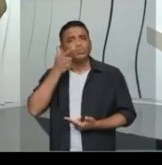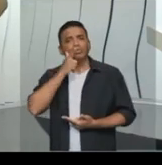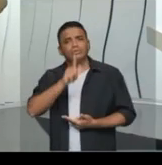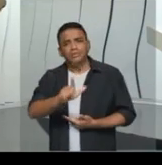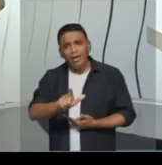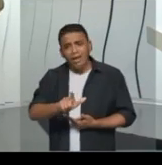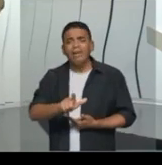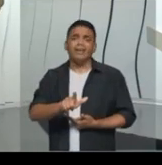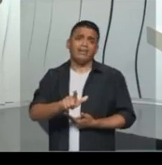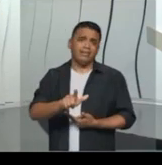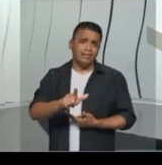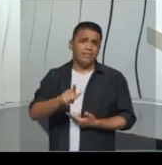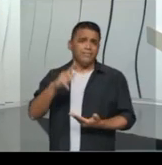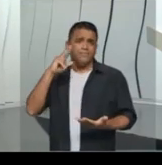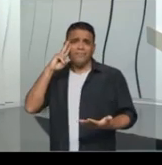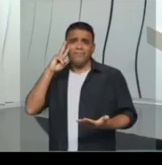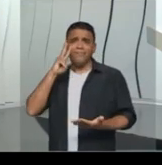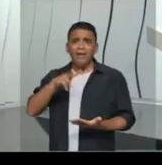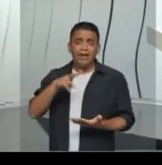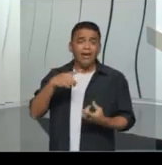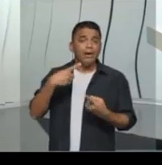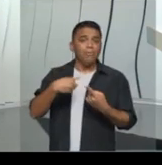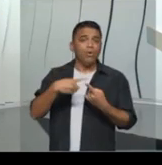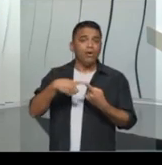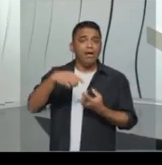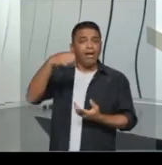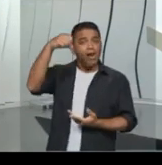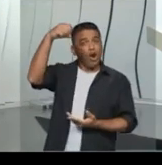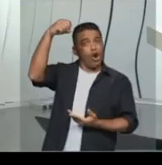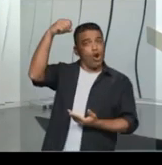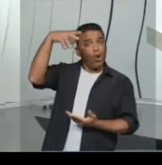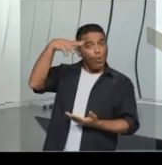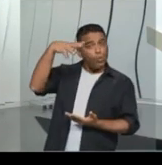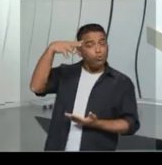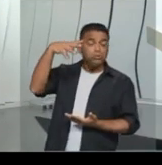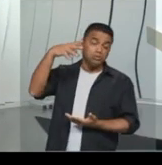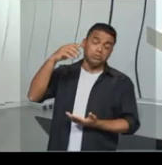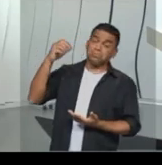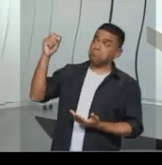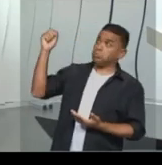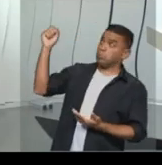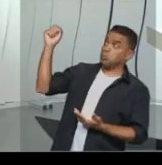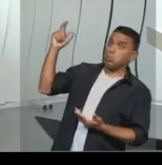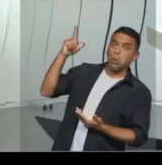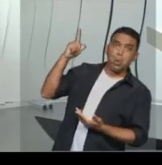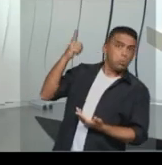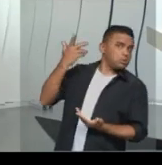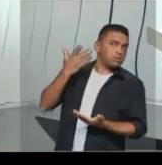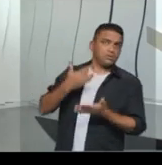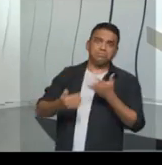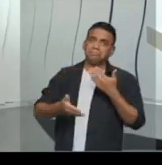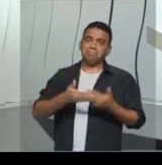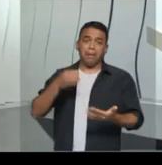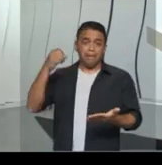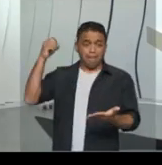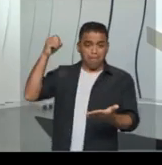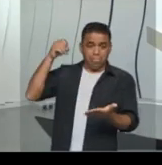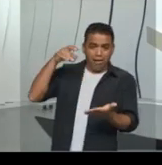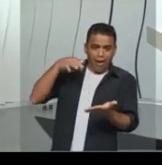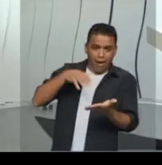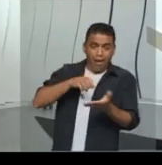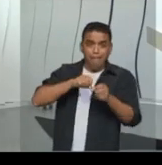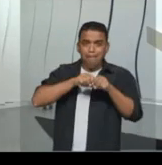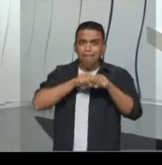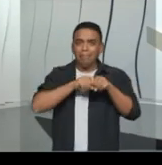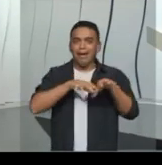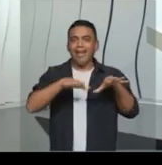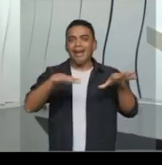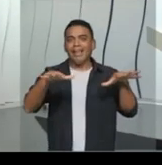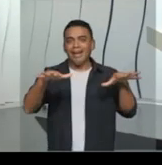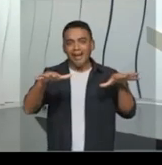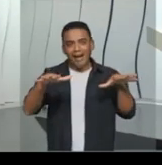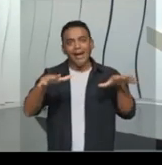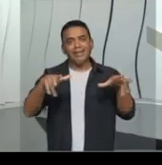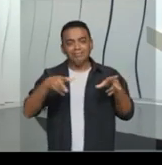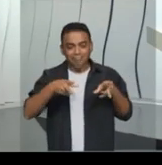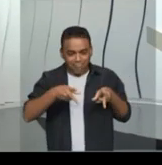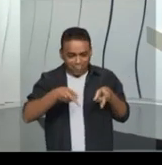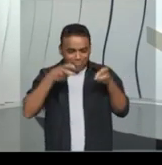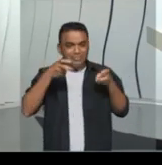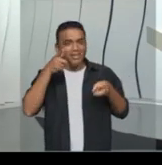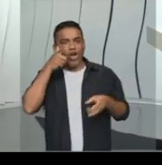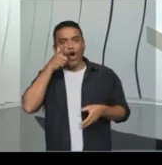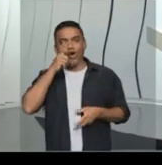perceber porque algum raio de luz que bateu em determinada superfície se espalhou. E